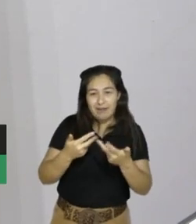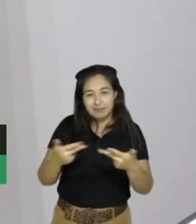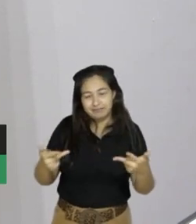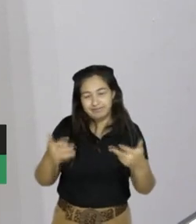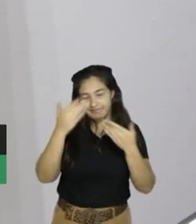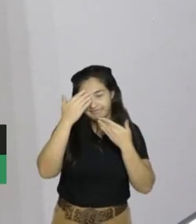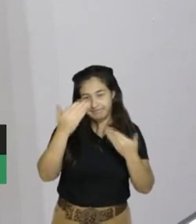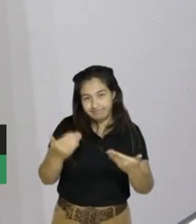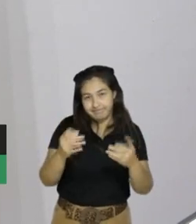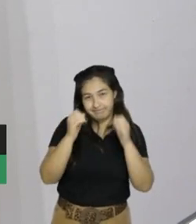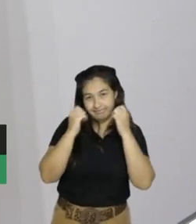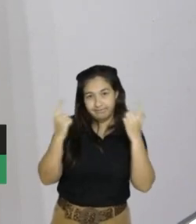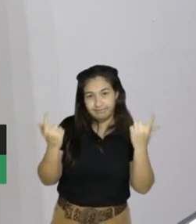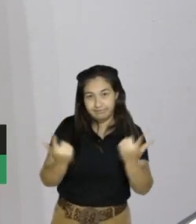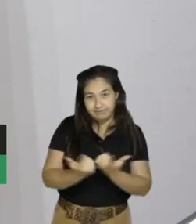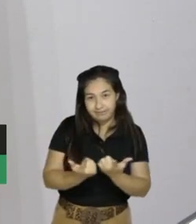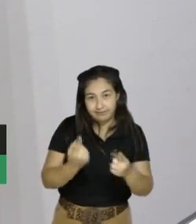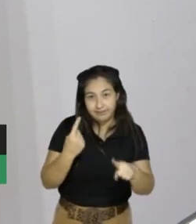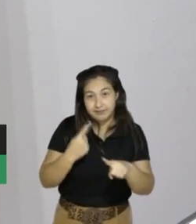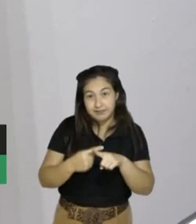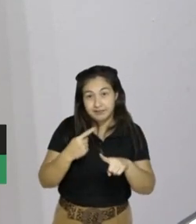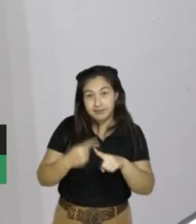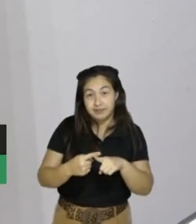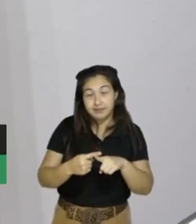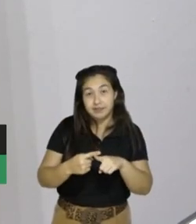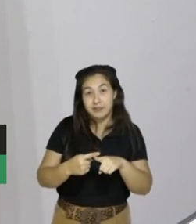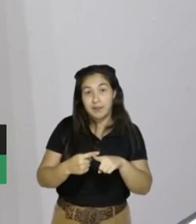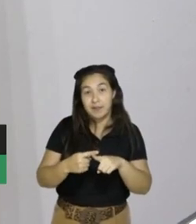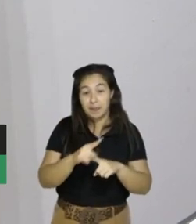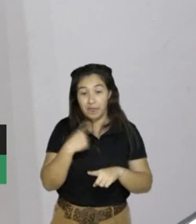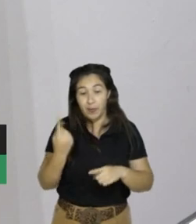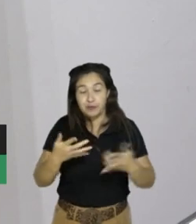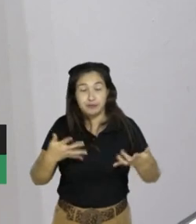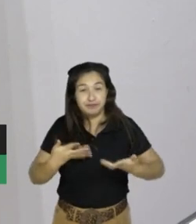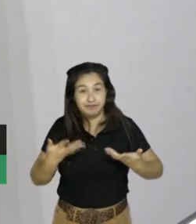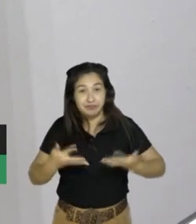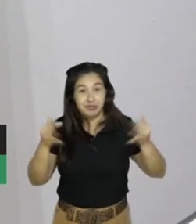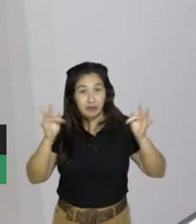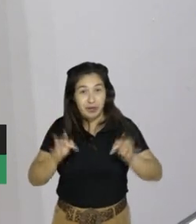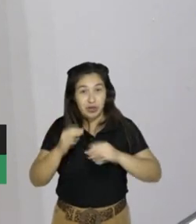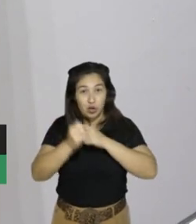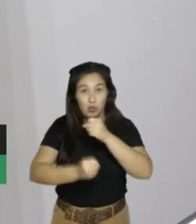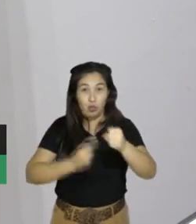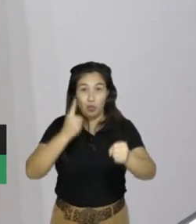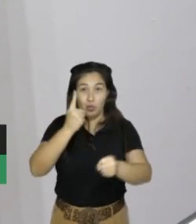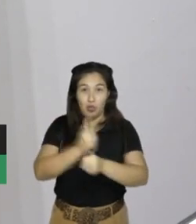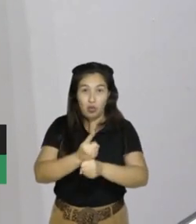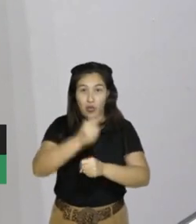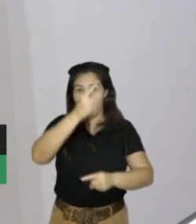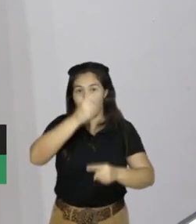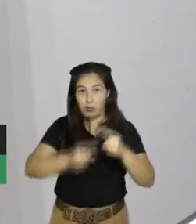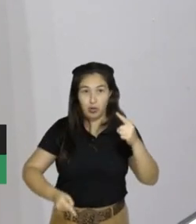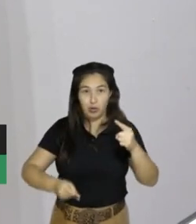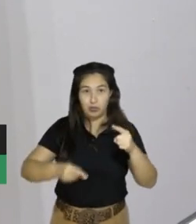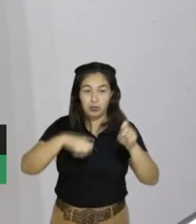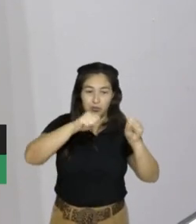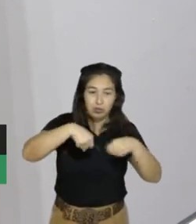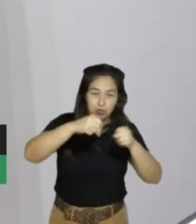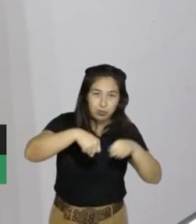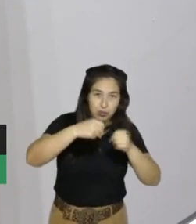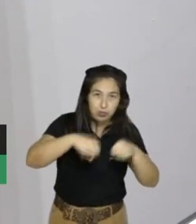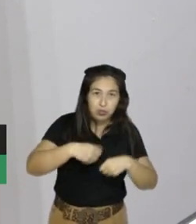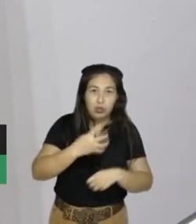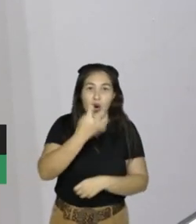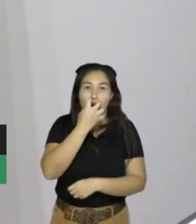agradecer também a assembleia porque nós comemoramos um ano de proibição de corridas de galgos